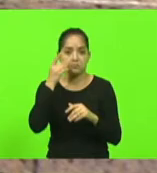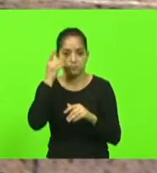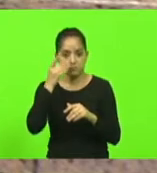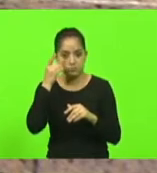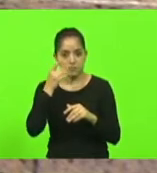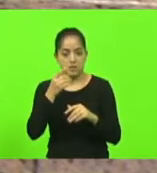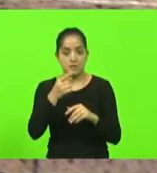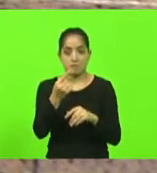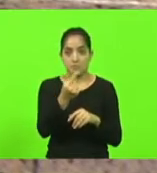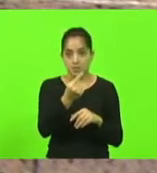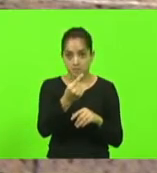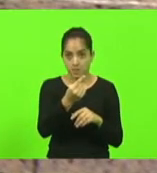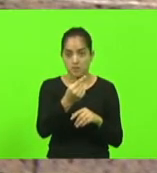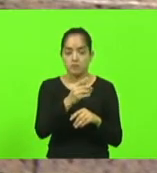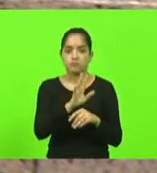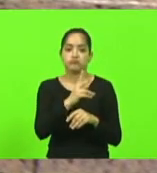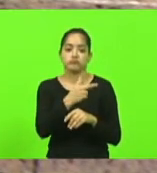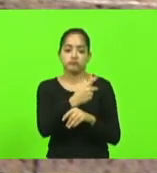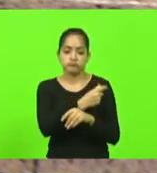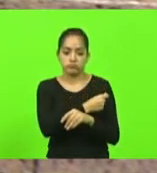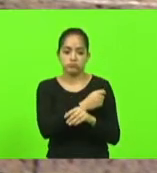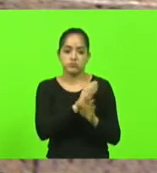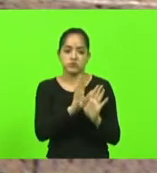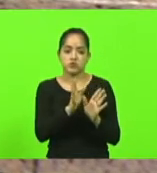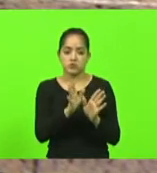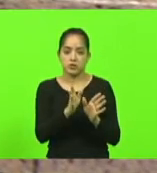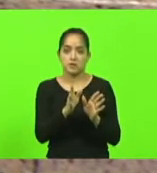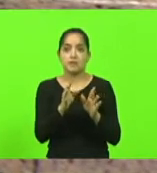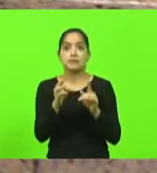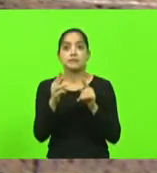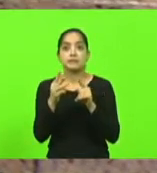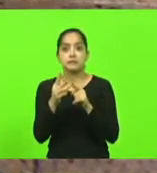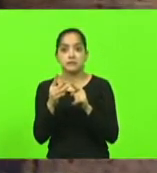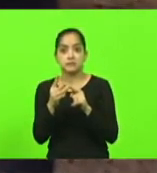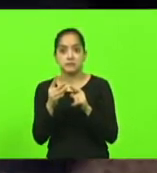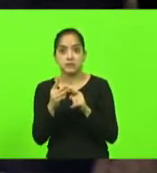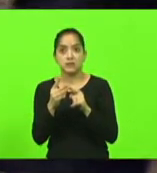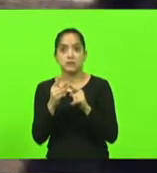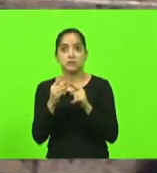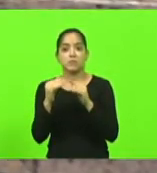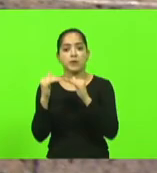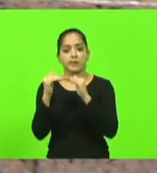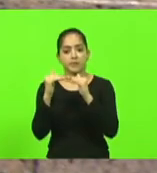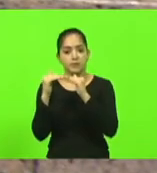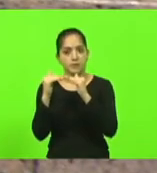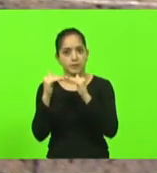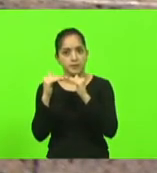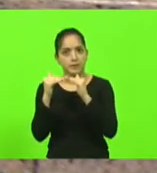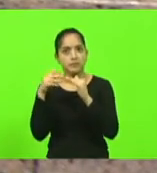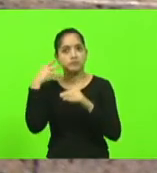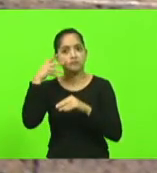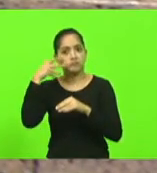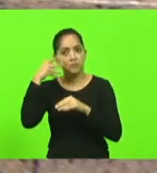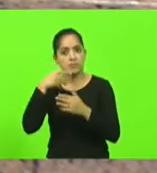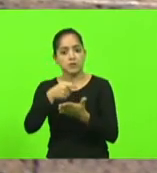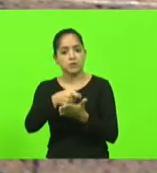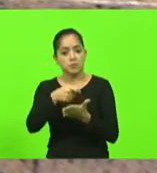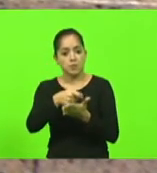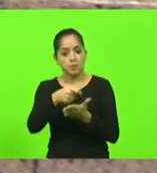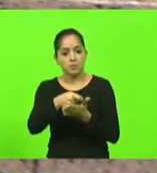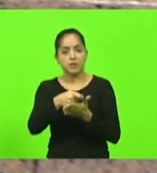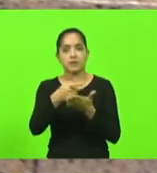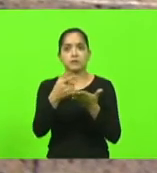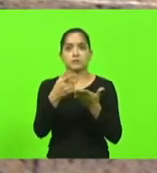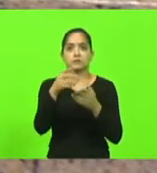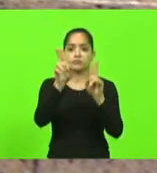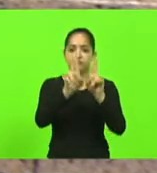primeiro estágio, então não há mais razão para isso. Terceiro, coerência de discurso, nós estamos aqui cobrando da Universidade